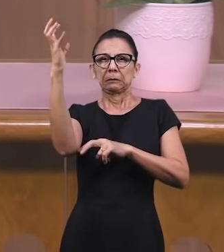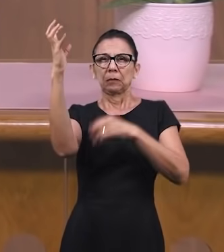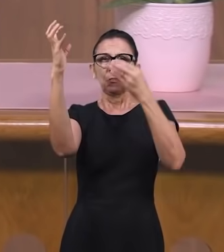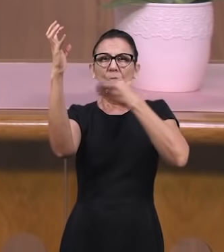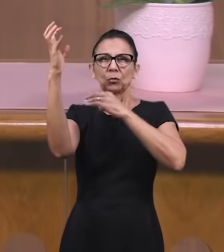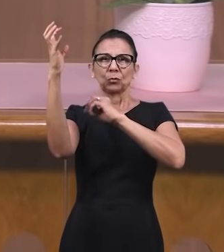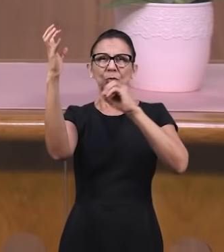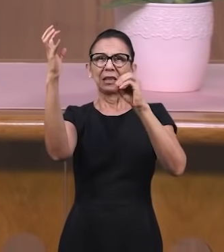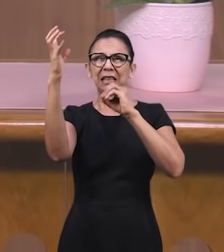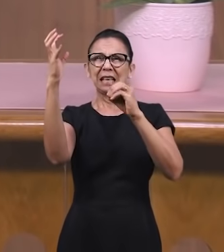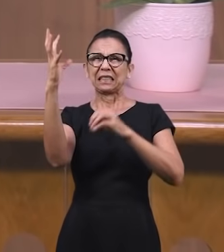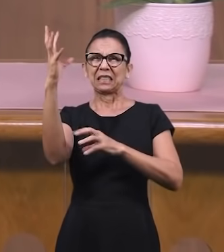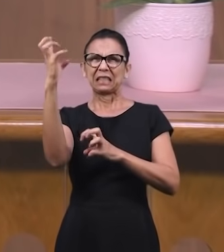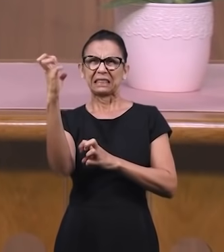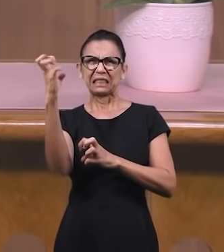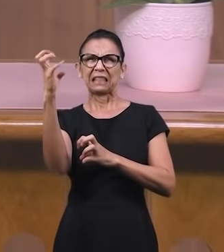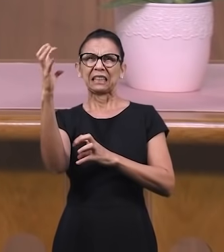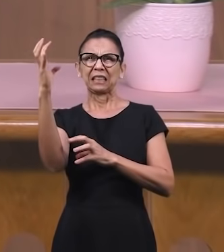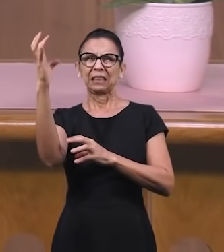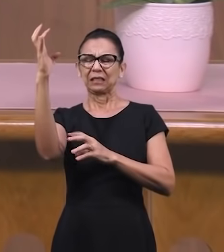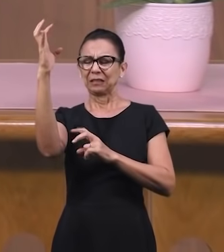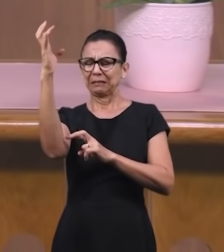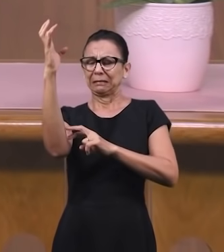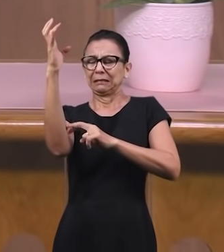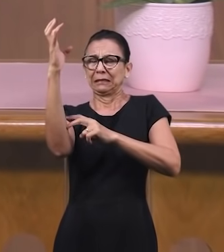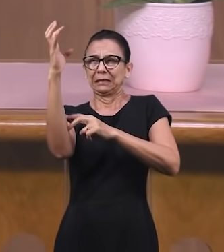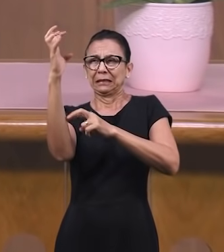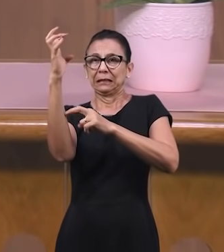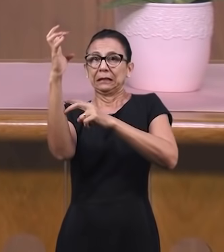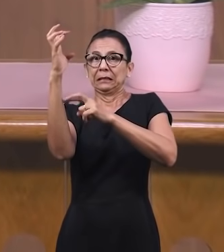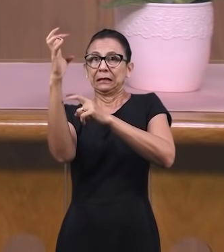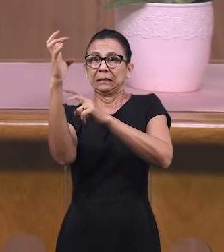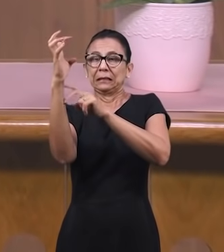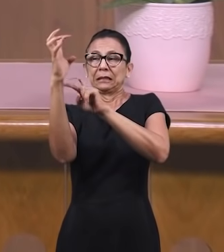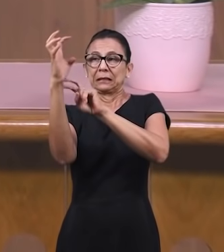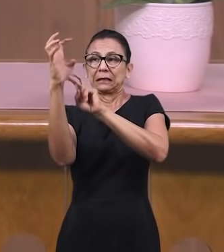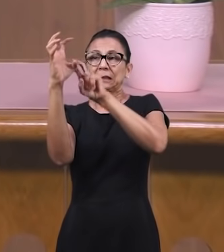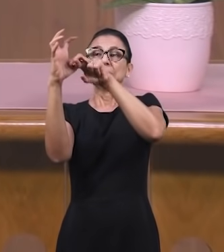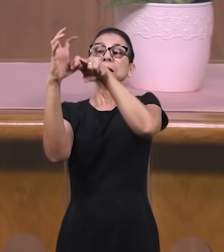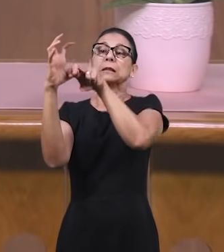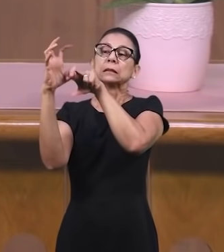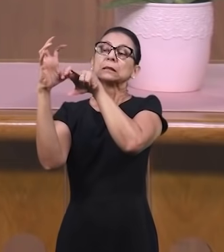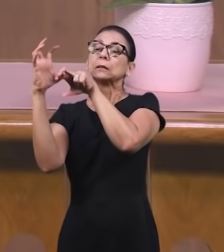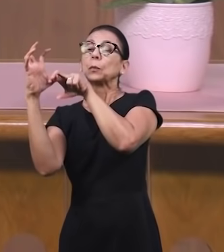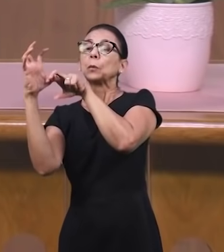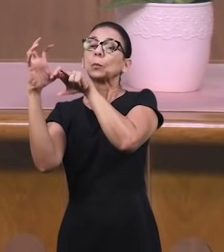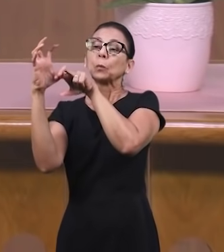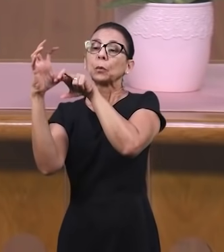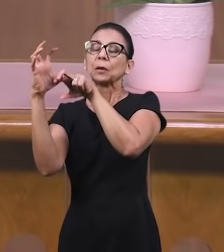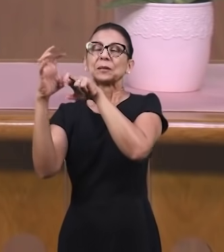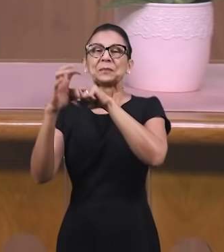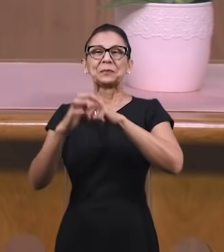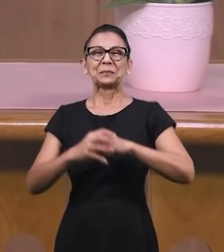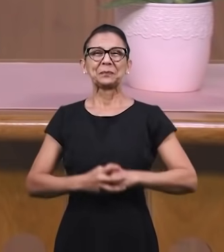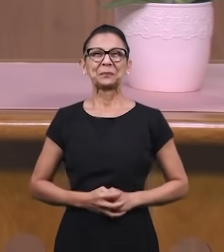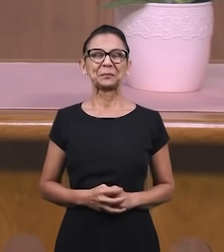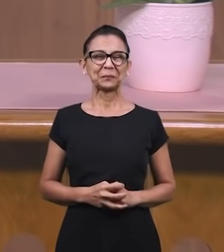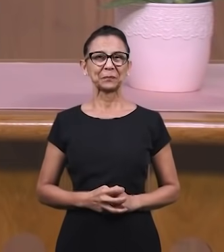era infrutífera. O homem, muitas vezes, nessa ânsia, nesse desejo de conhecer a